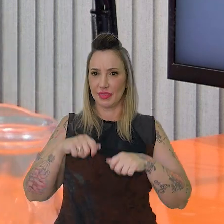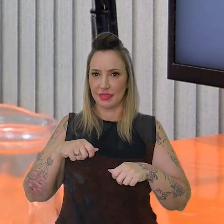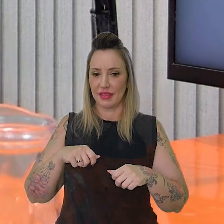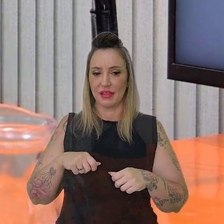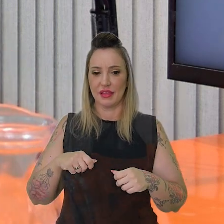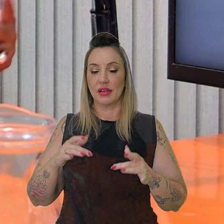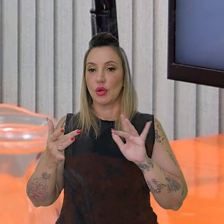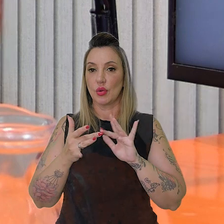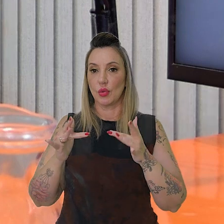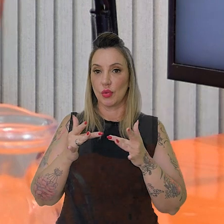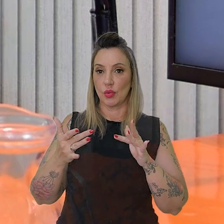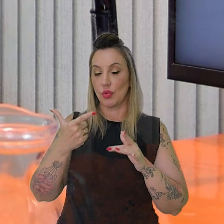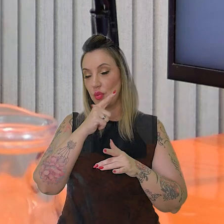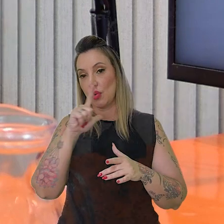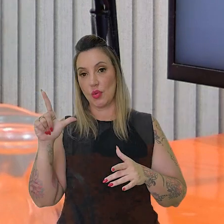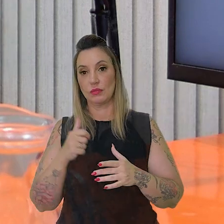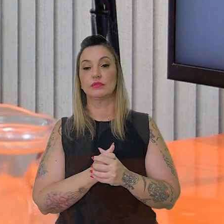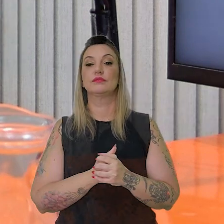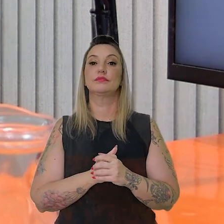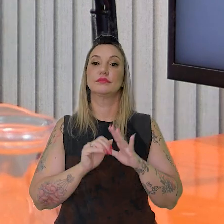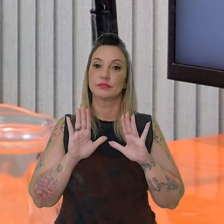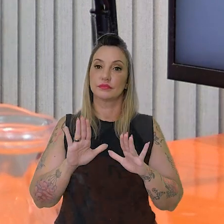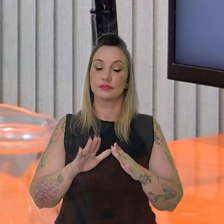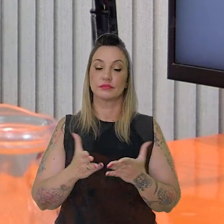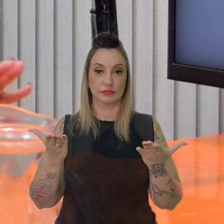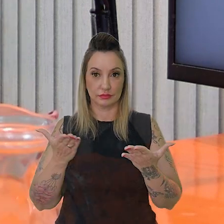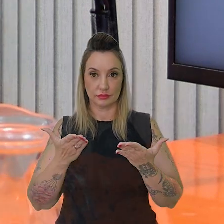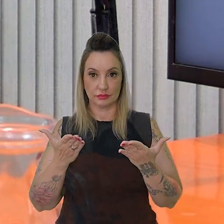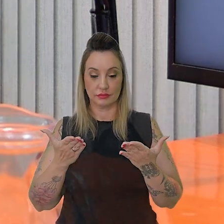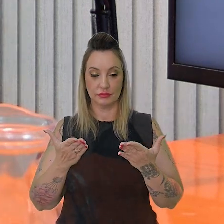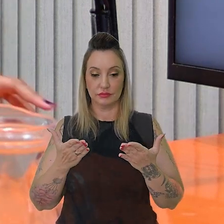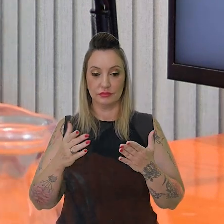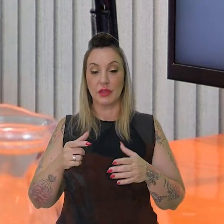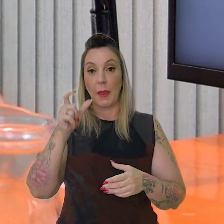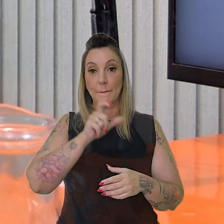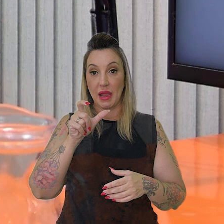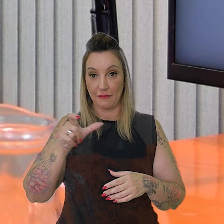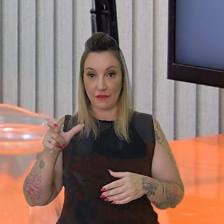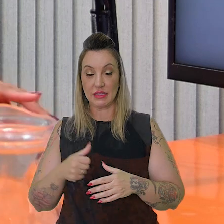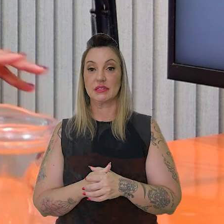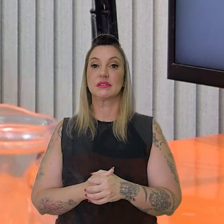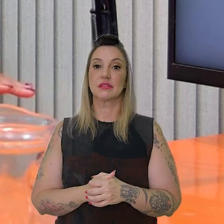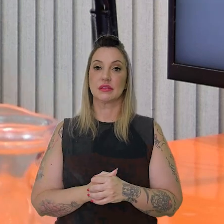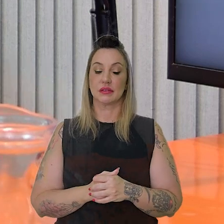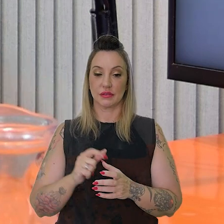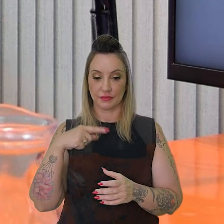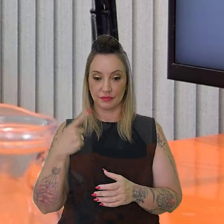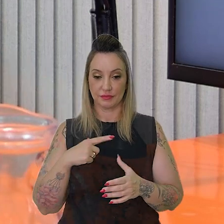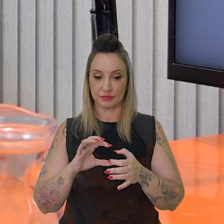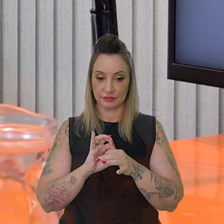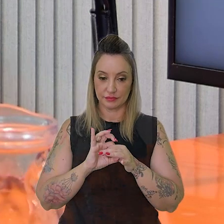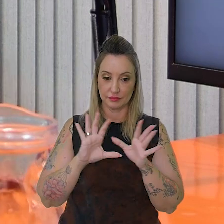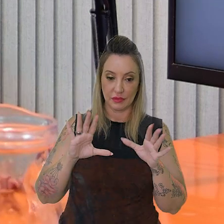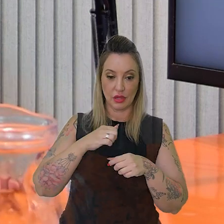na bolsa também tem essa conexão com outras redes né mas por enquanto tá Entre esses perfis tá tá onde